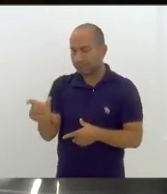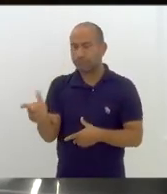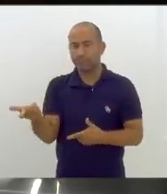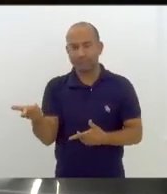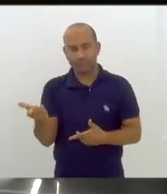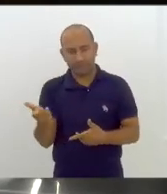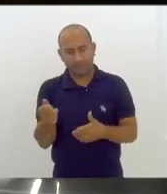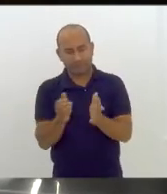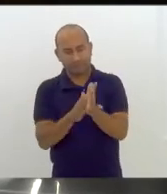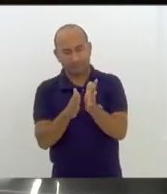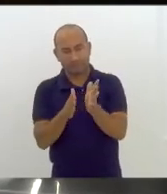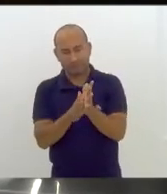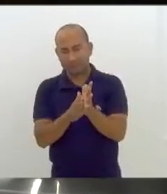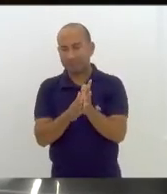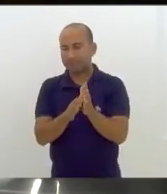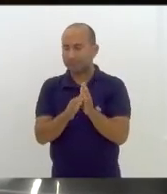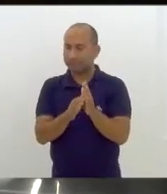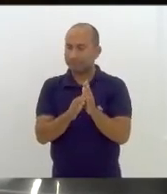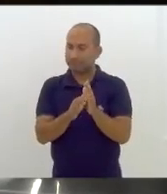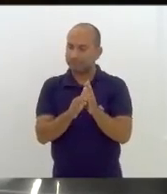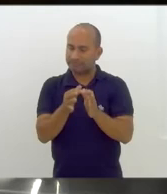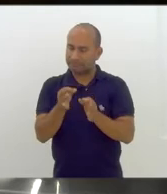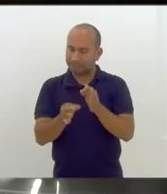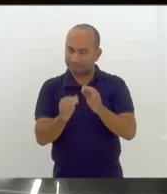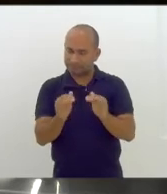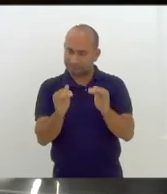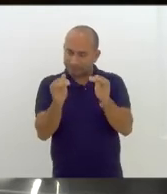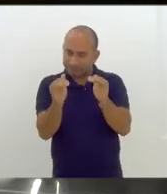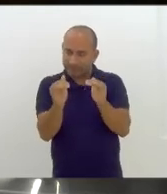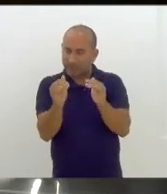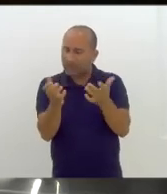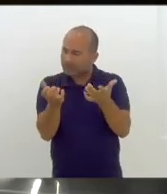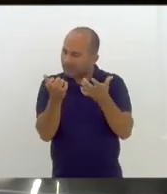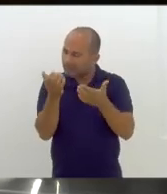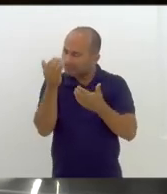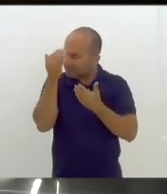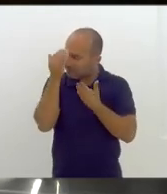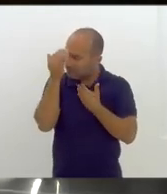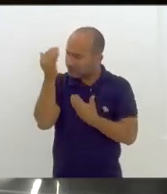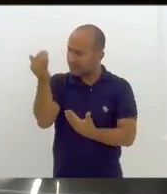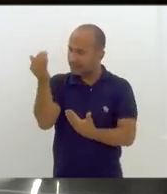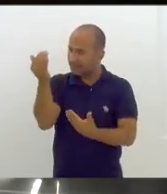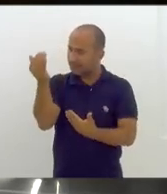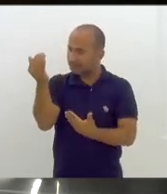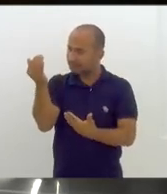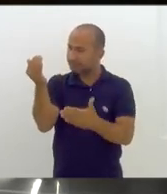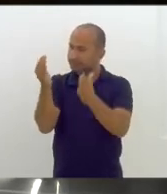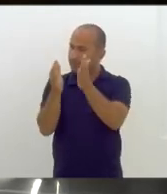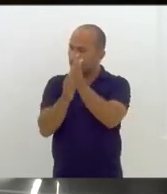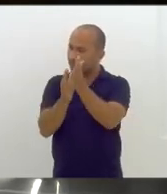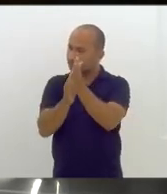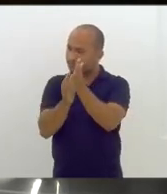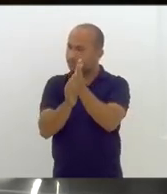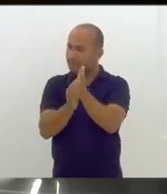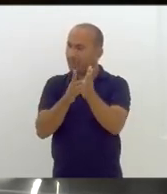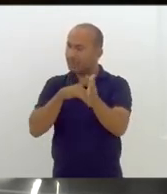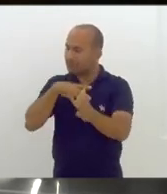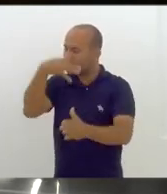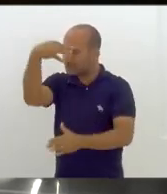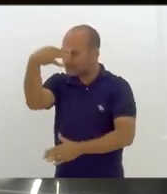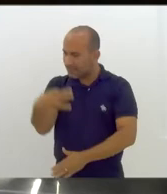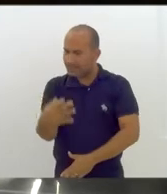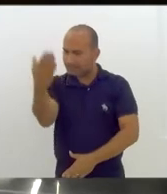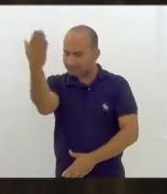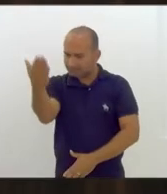Wagner Cinelli. Então, eu só tenho a agradecer e cumprimentar. E eu tenho certeza que o senhor é